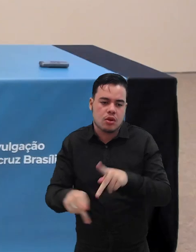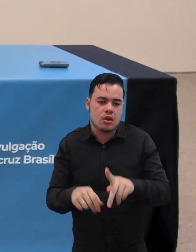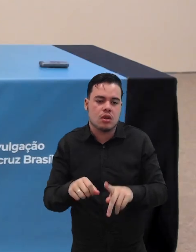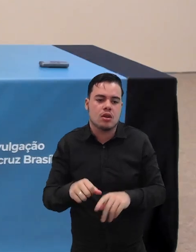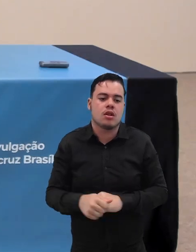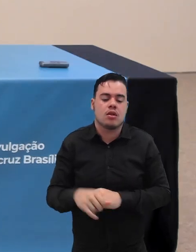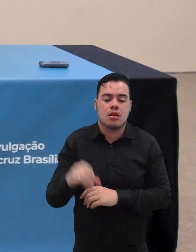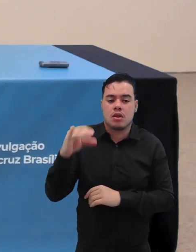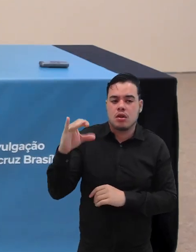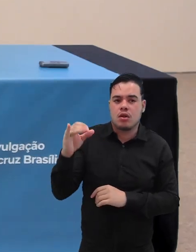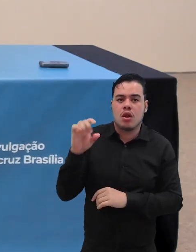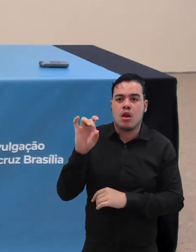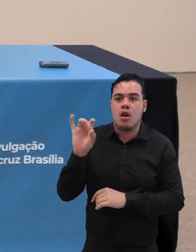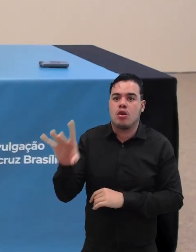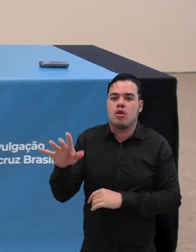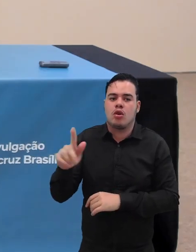federal.